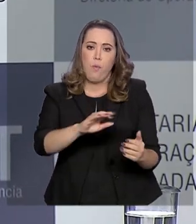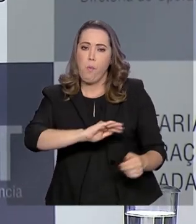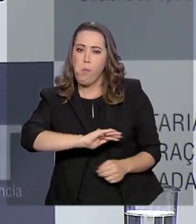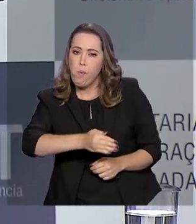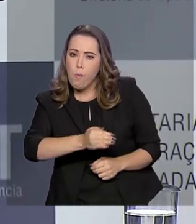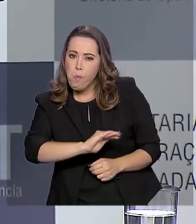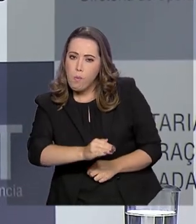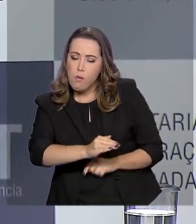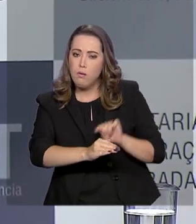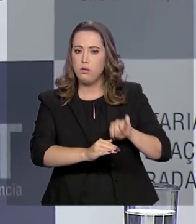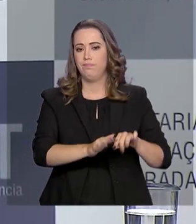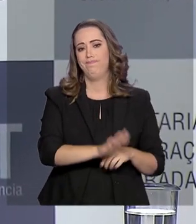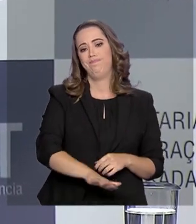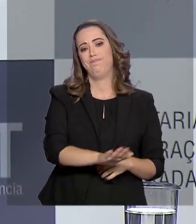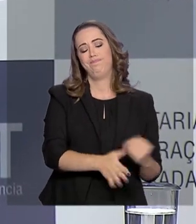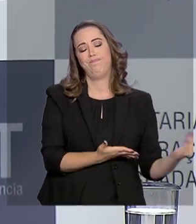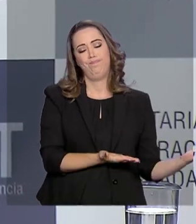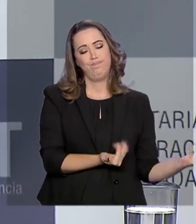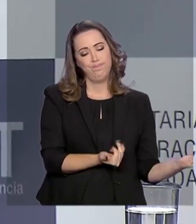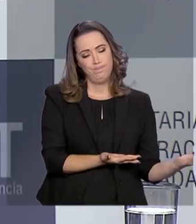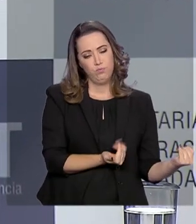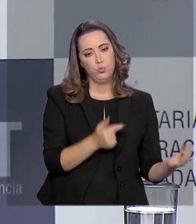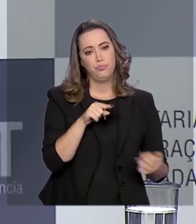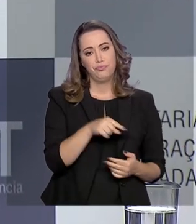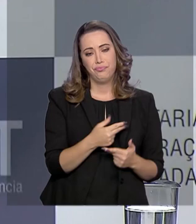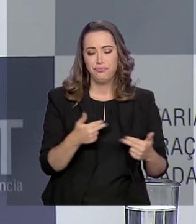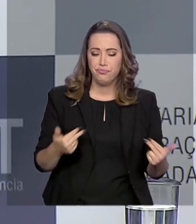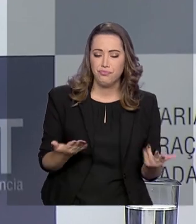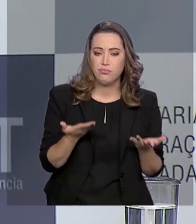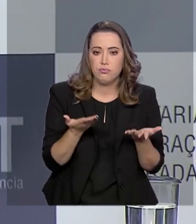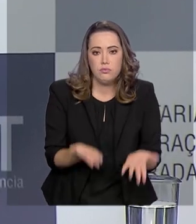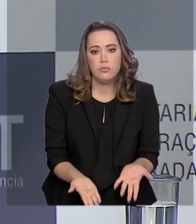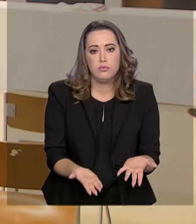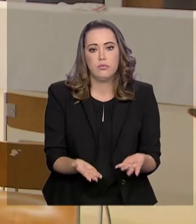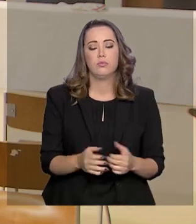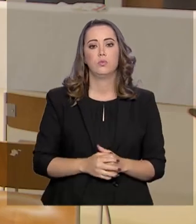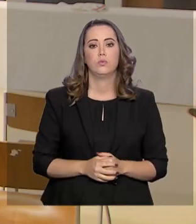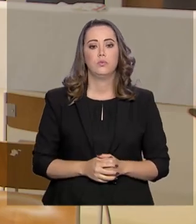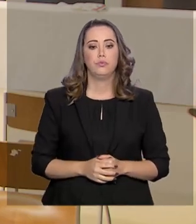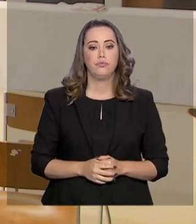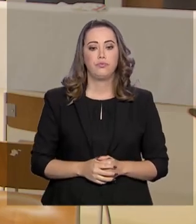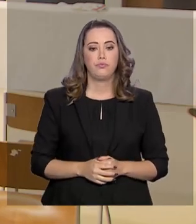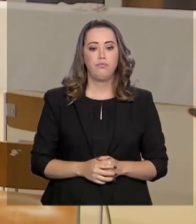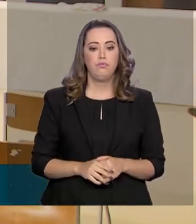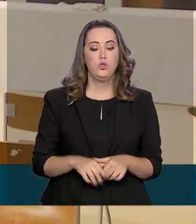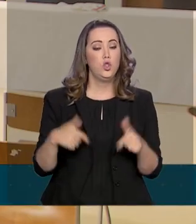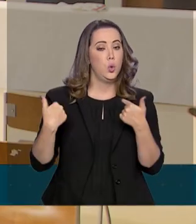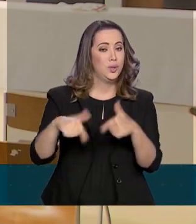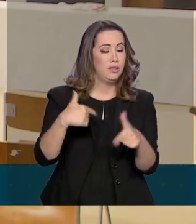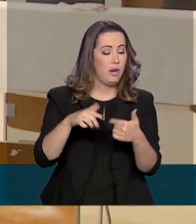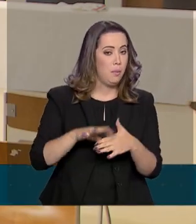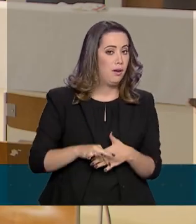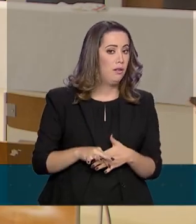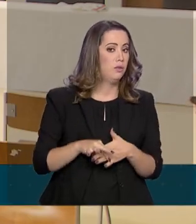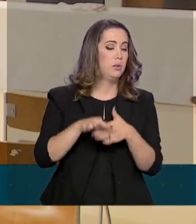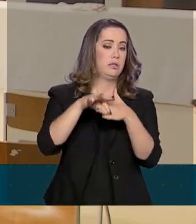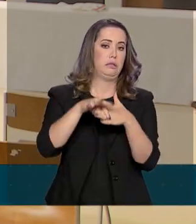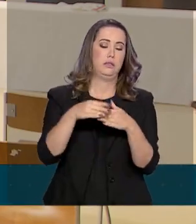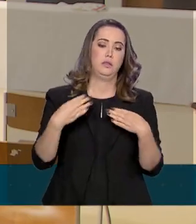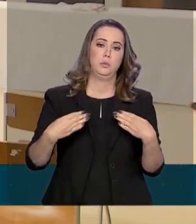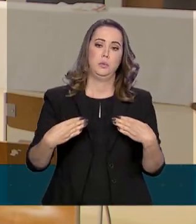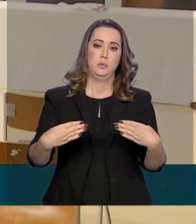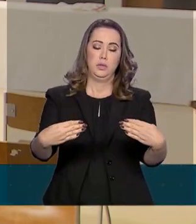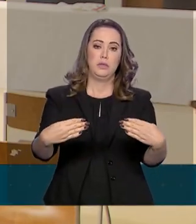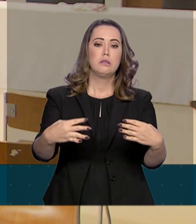as crianças e adolescentes com esse material pornográfico. A operação foi coordenada pelo Ministério da